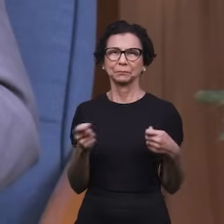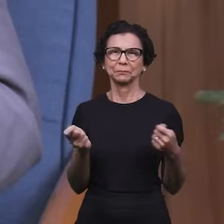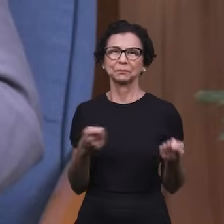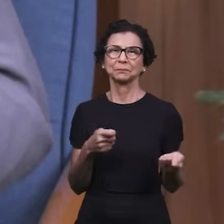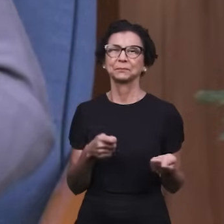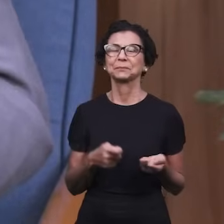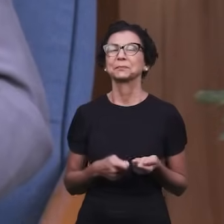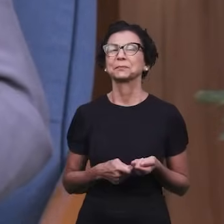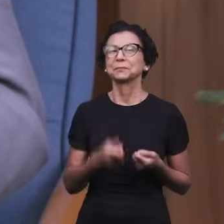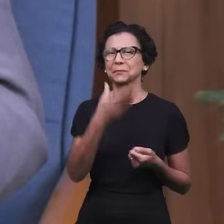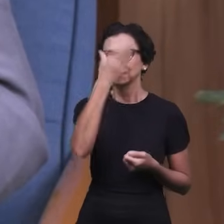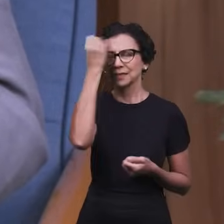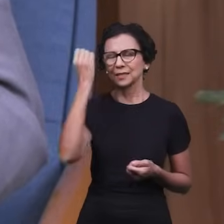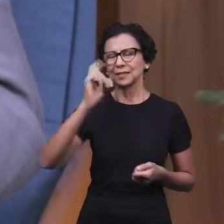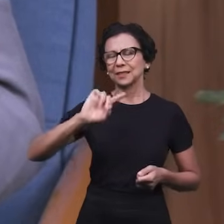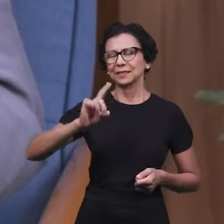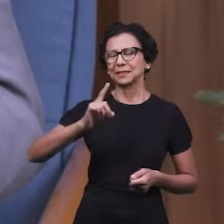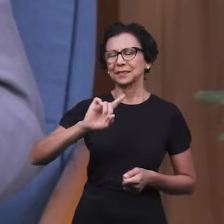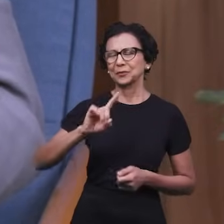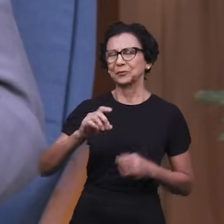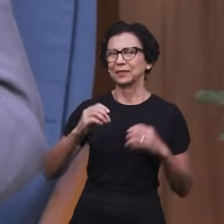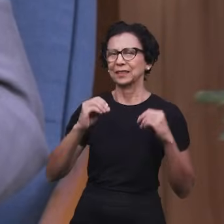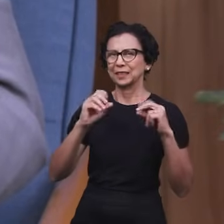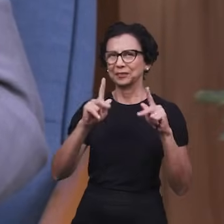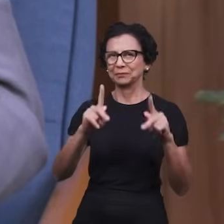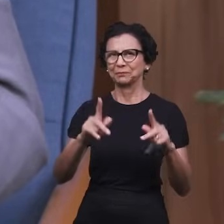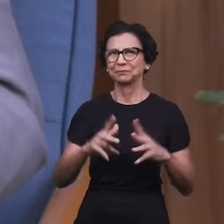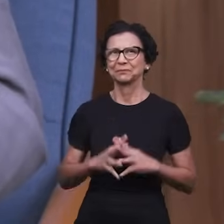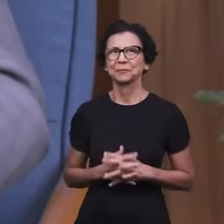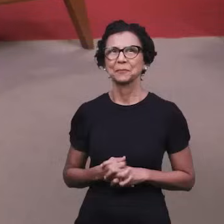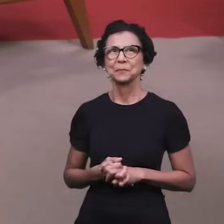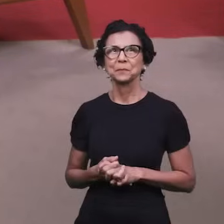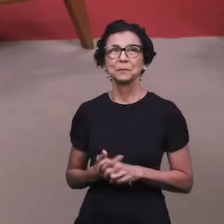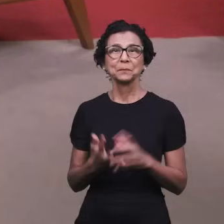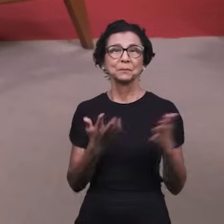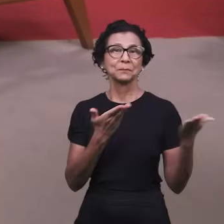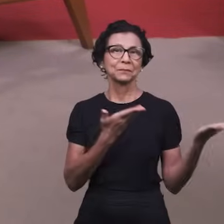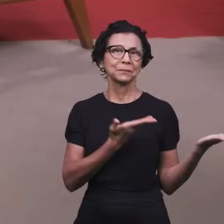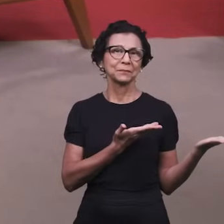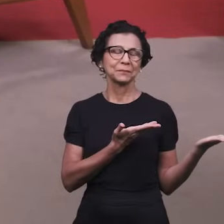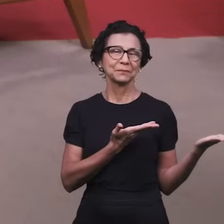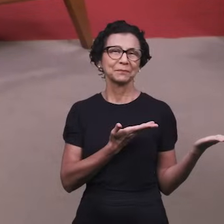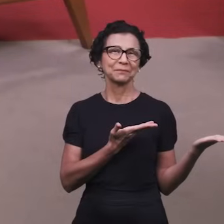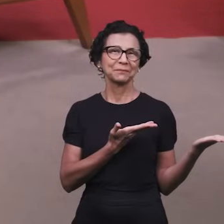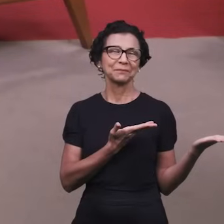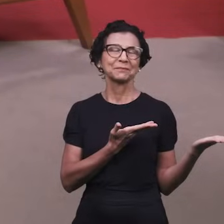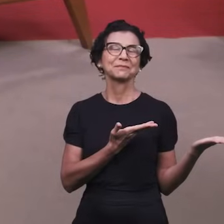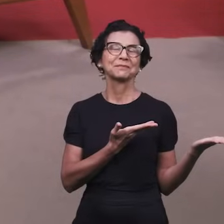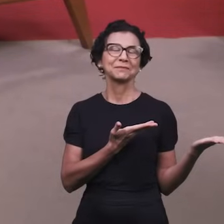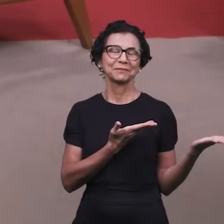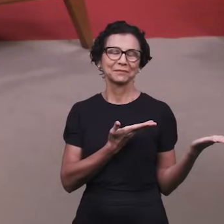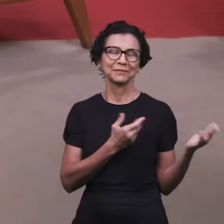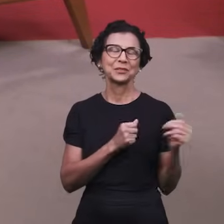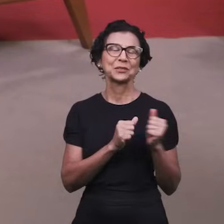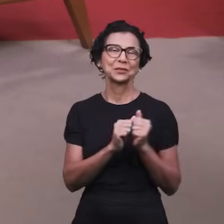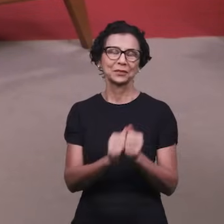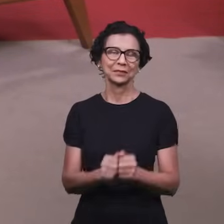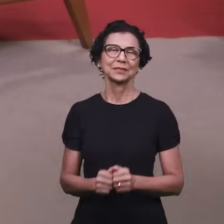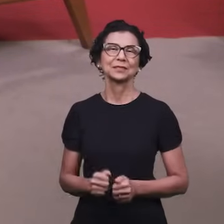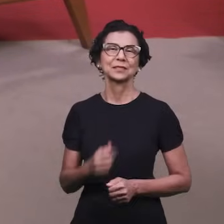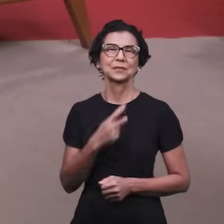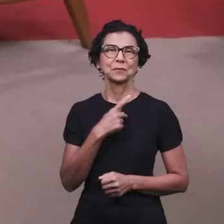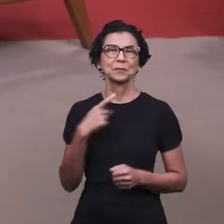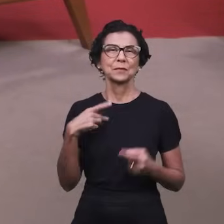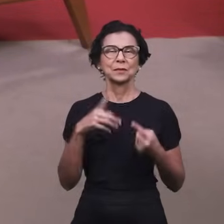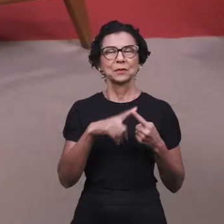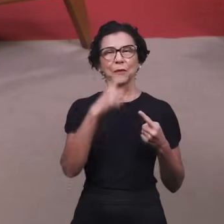esquecer e assistir a EBD, a Escola Bíblica Dominical. Nós estamos aqui mais uma vez juntos, companheiros,